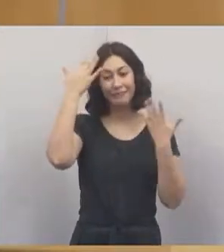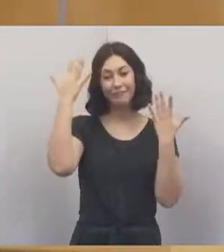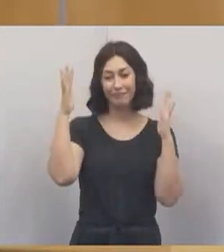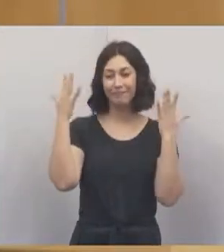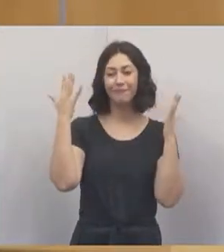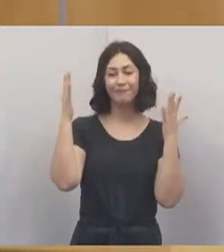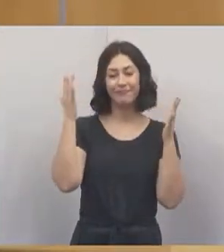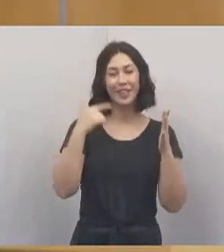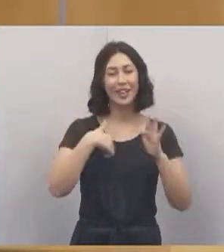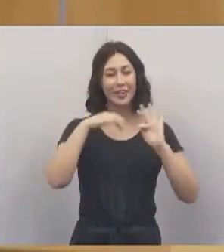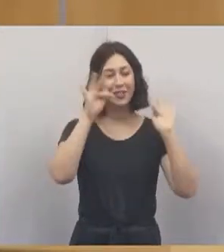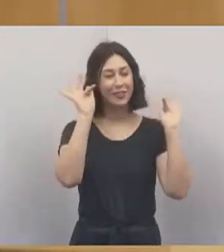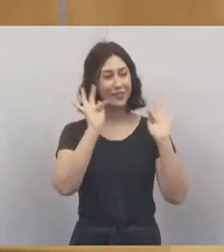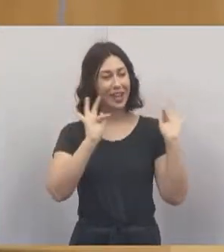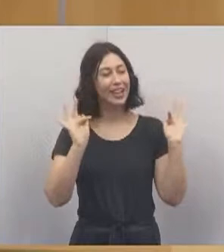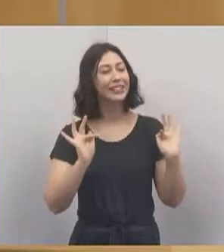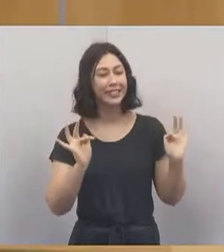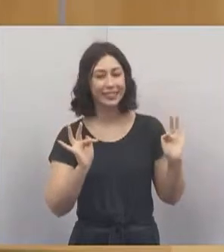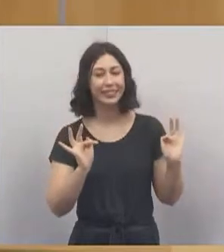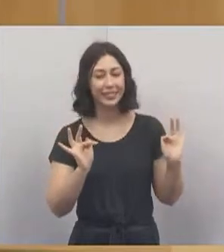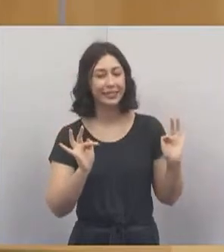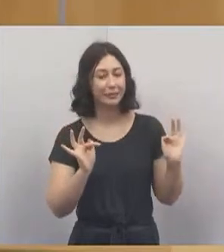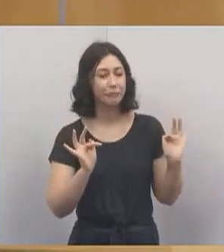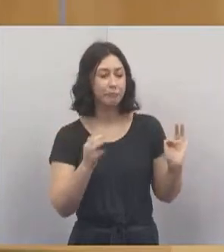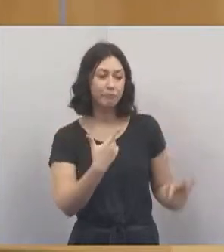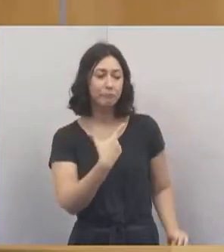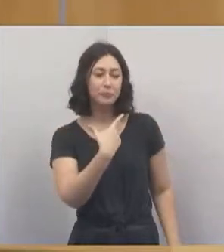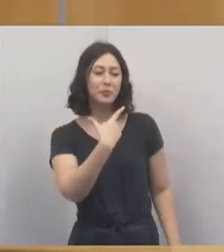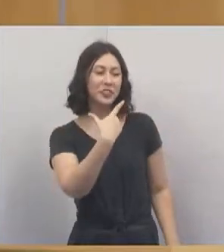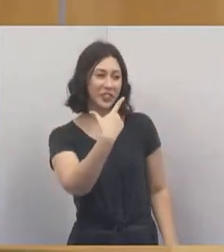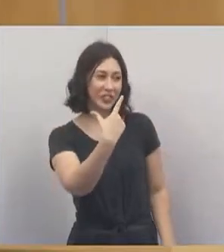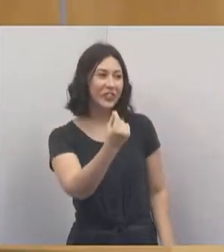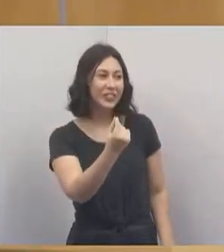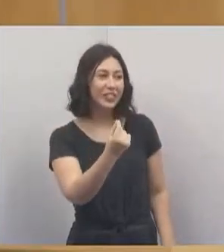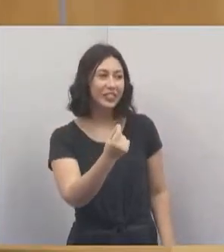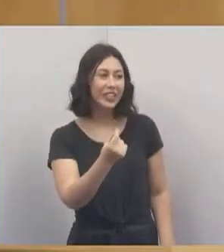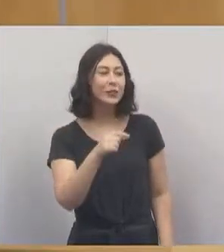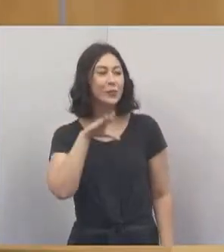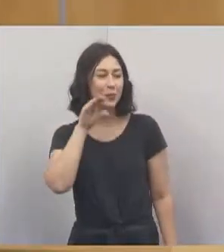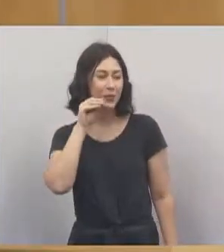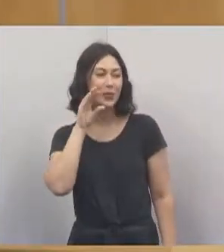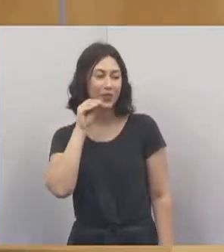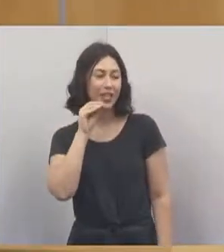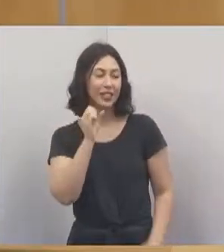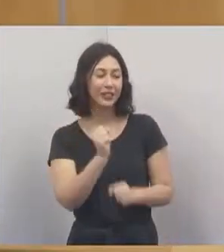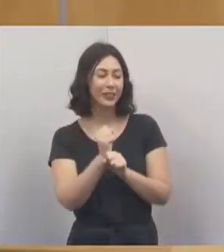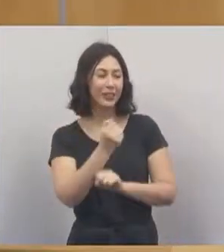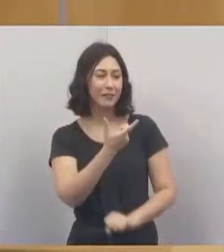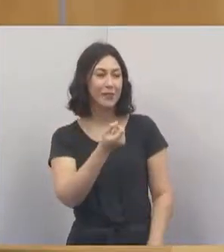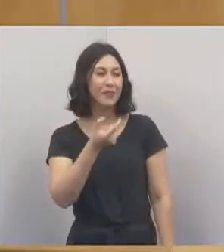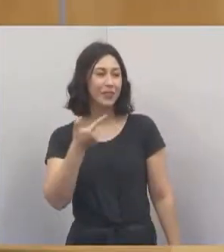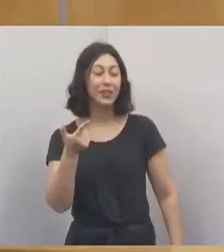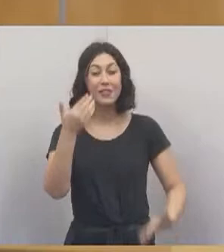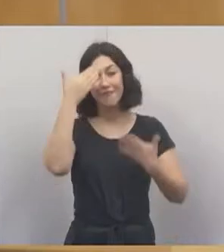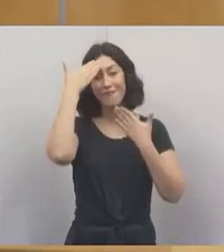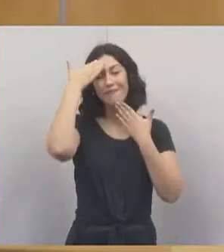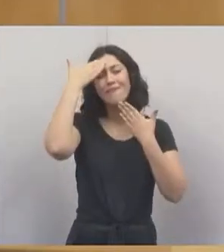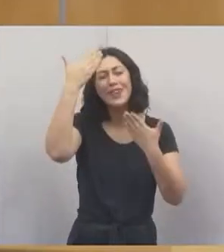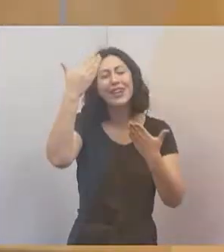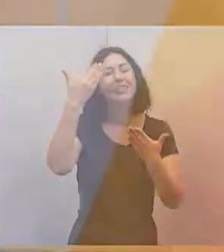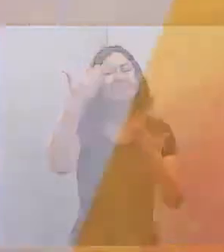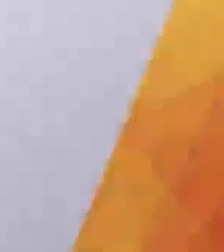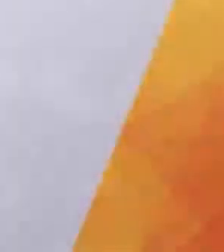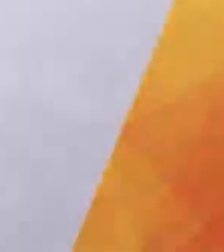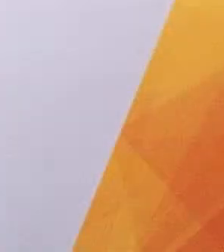viu? Estou muito feliz por ser eleita a funcionária padrão dessa casa de 2022. Muito obrigada, gente.